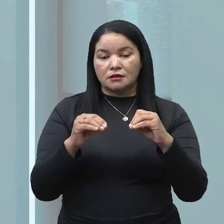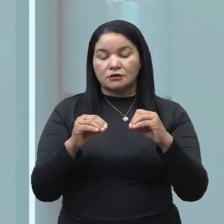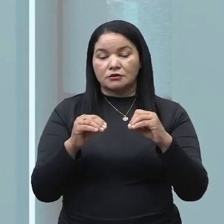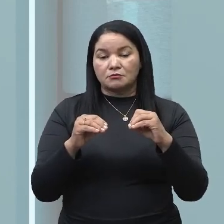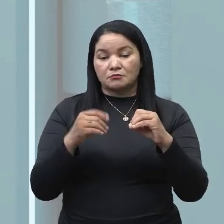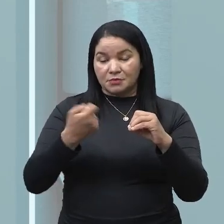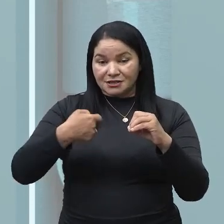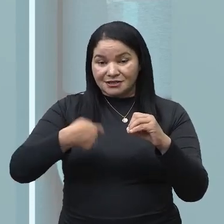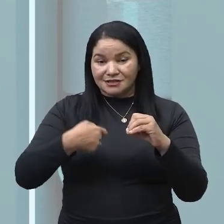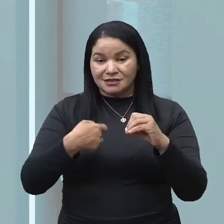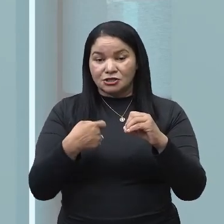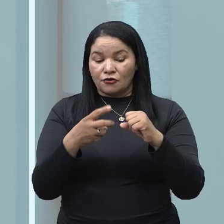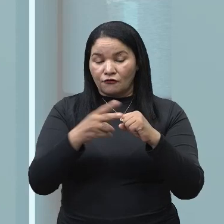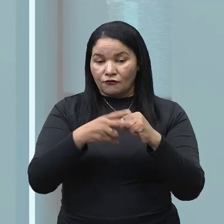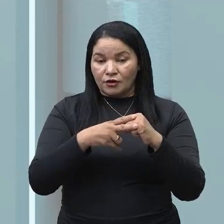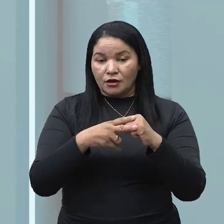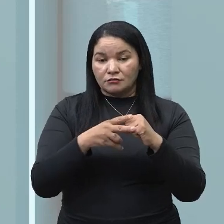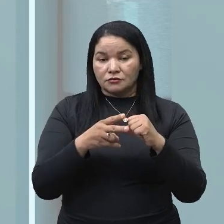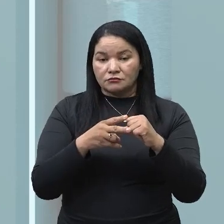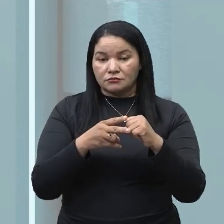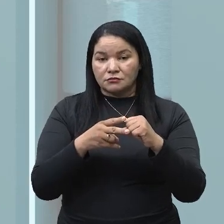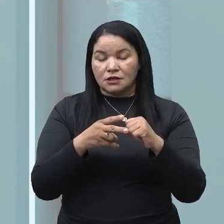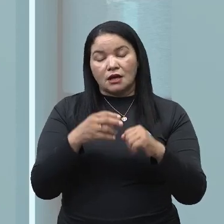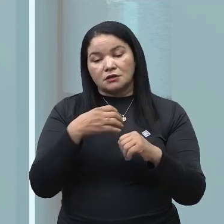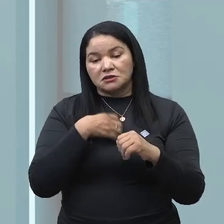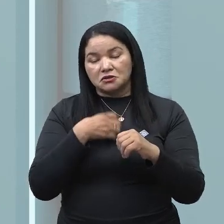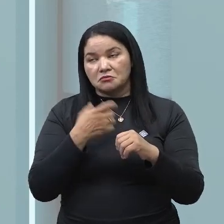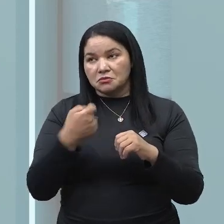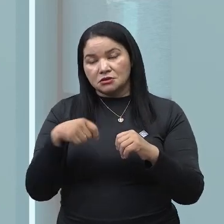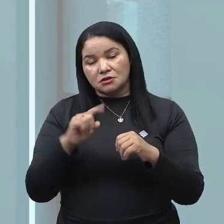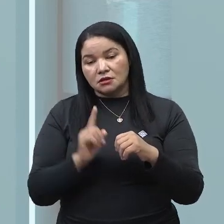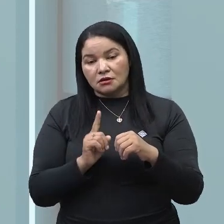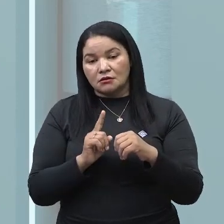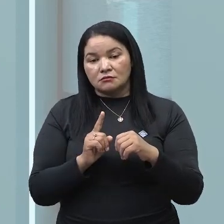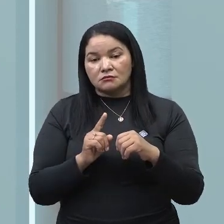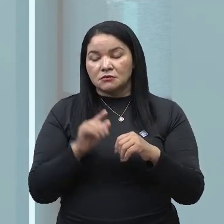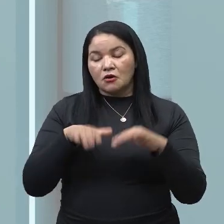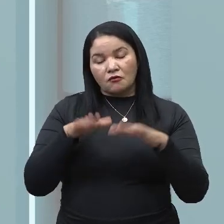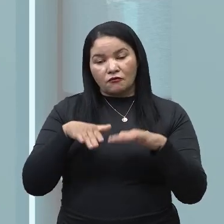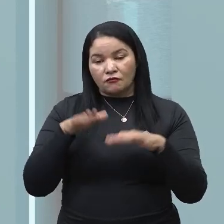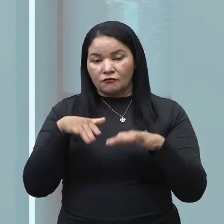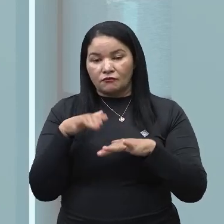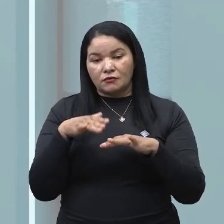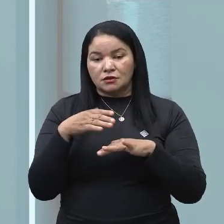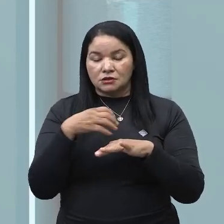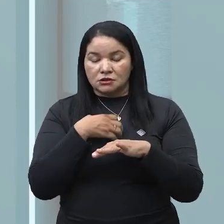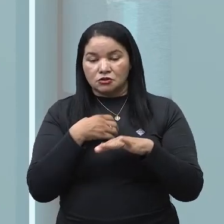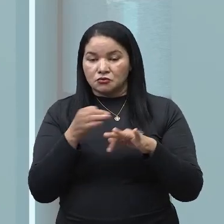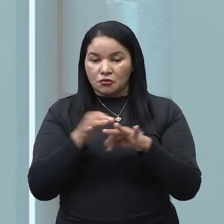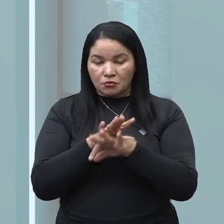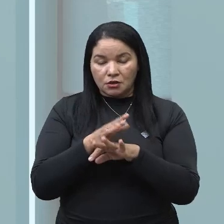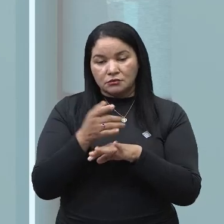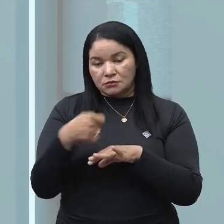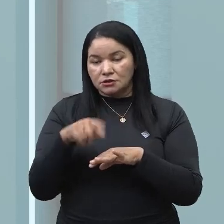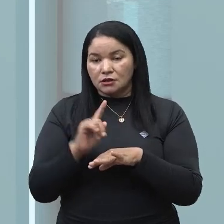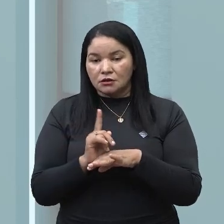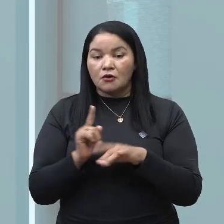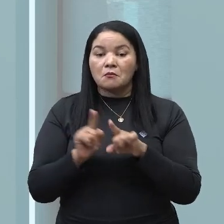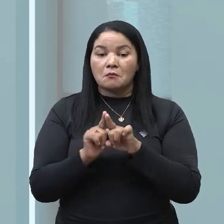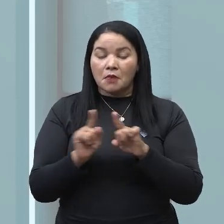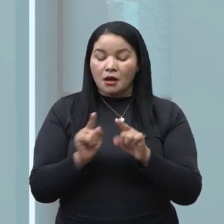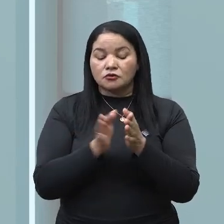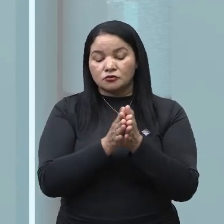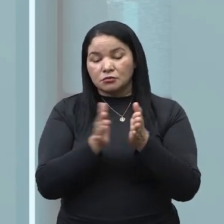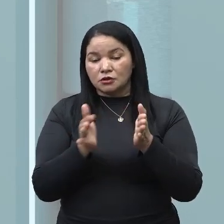ela não sozinha ela não tem sentido, né? Não necessariamente ela tem sentido. No período, não. O período ela vai ter que ter